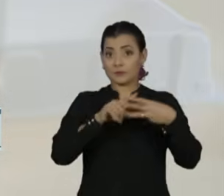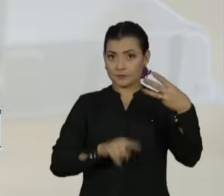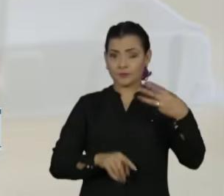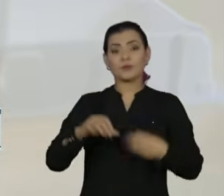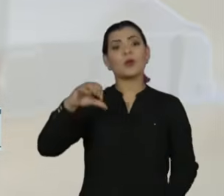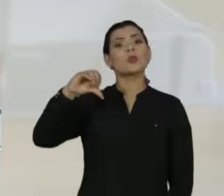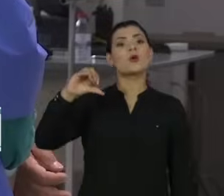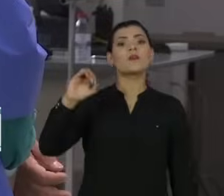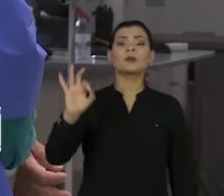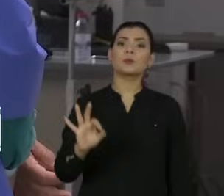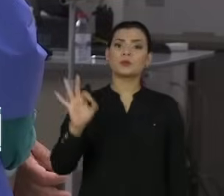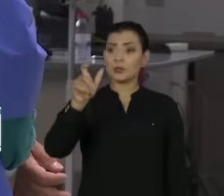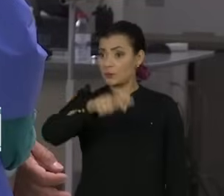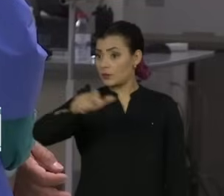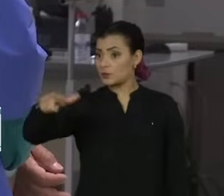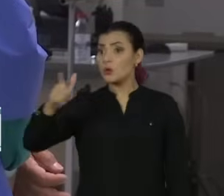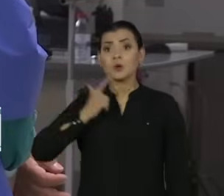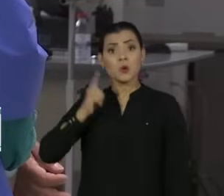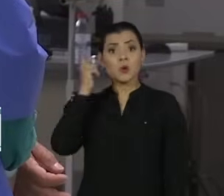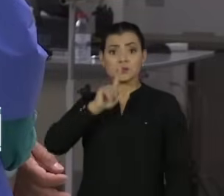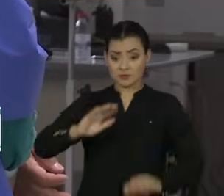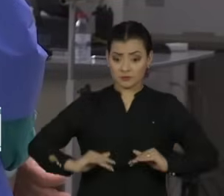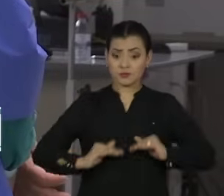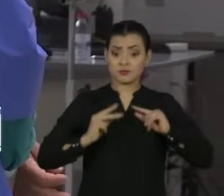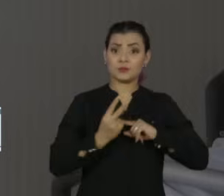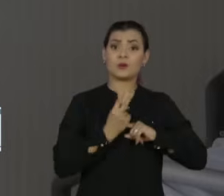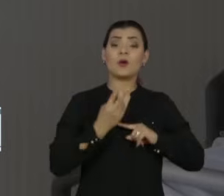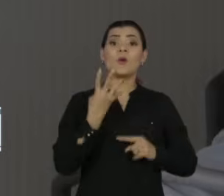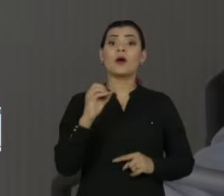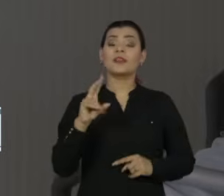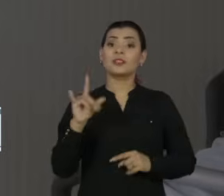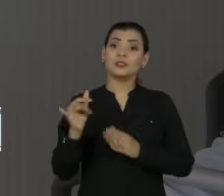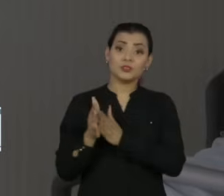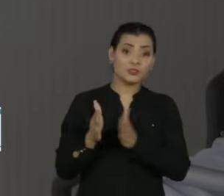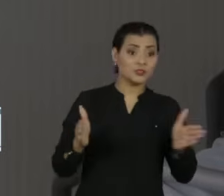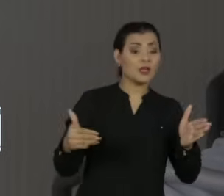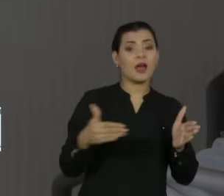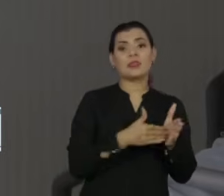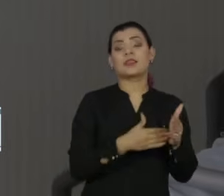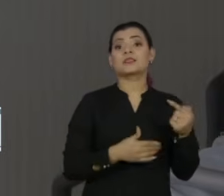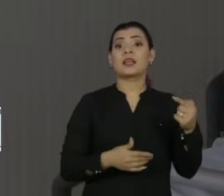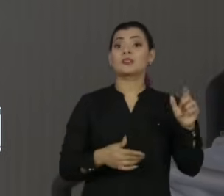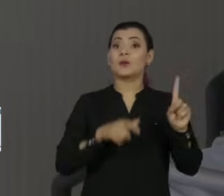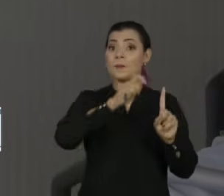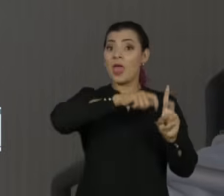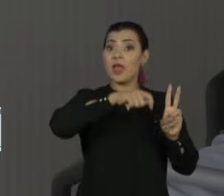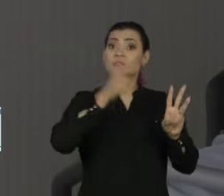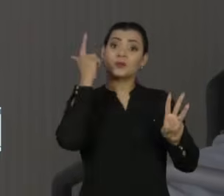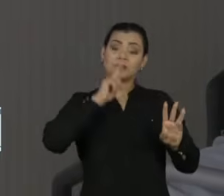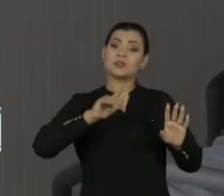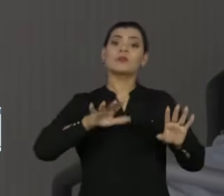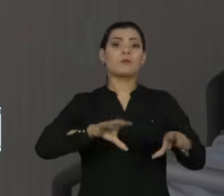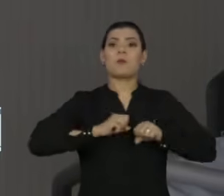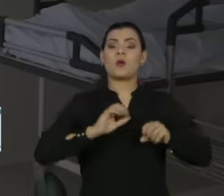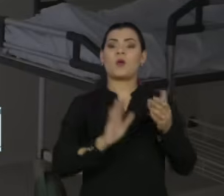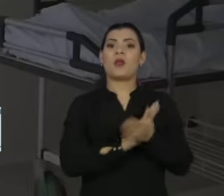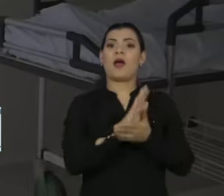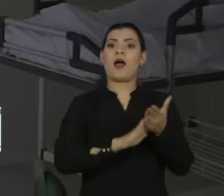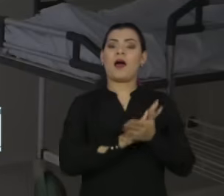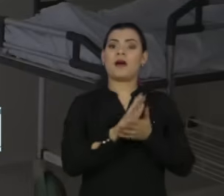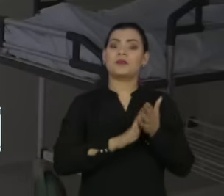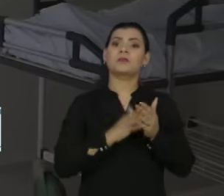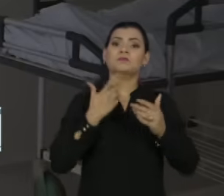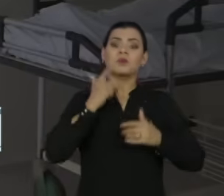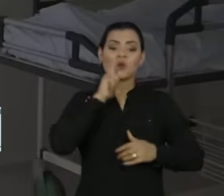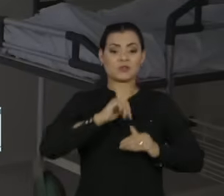dos indivíduos tiveram anticorpos de 40 dias a 7 meses depois de contraírem a infecção, o